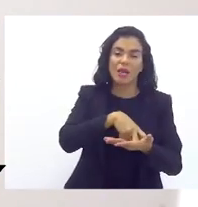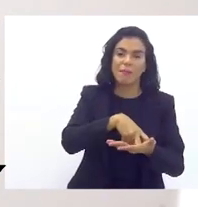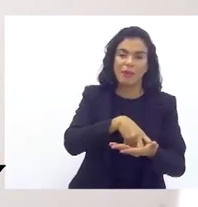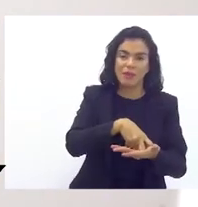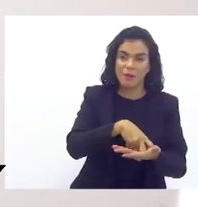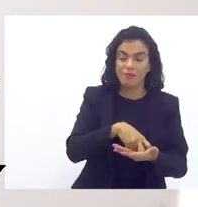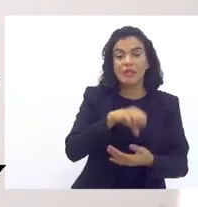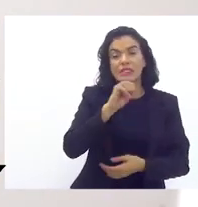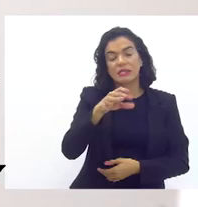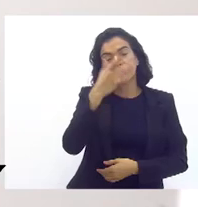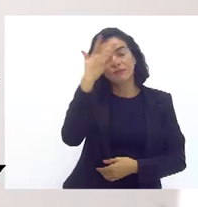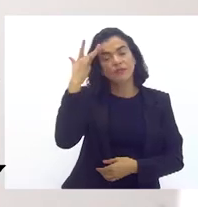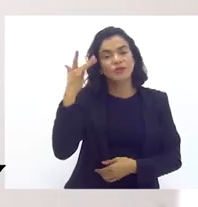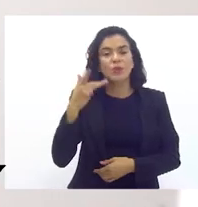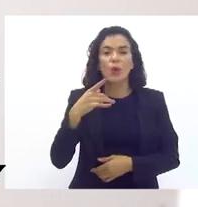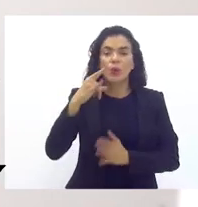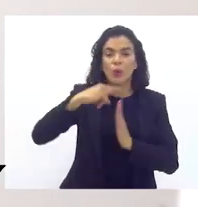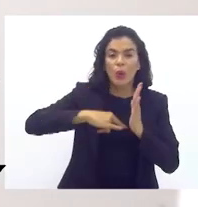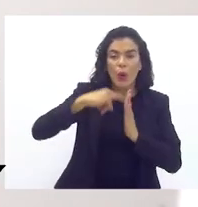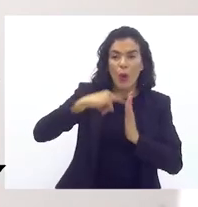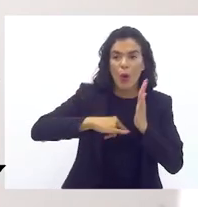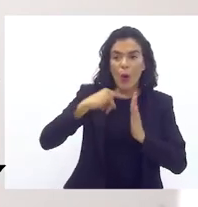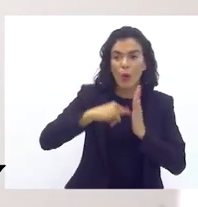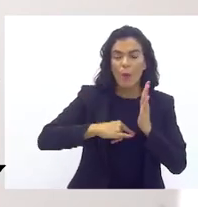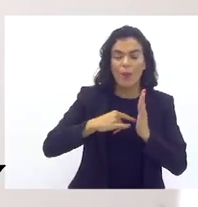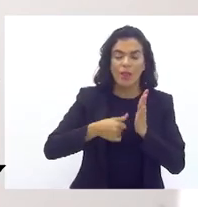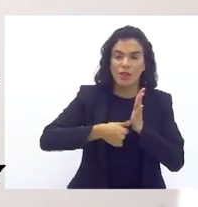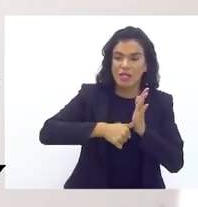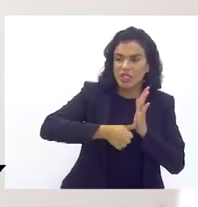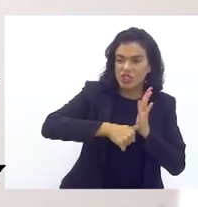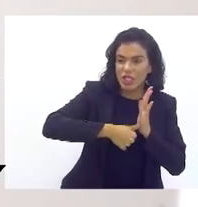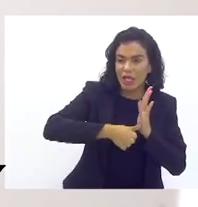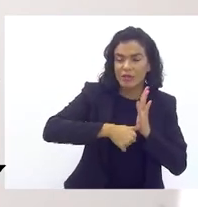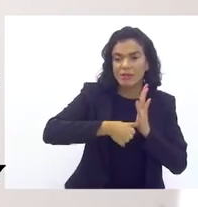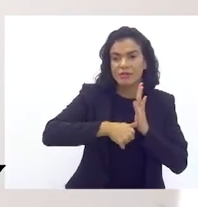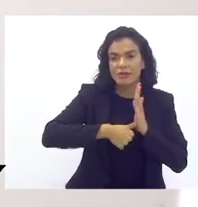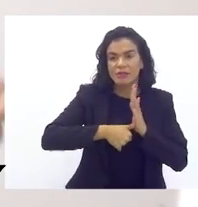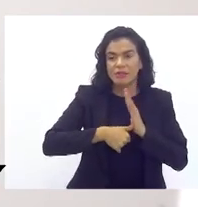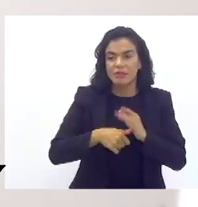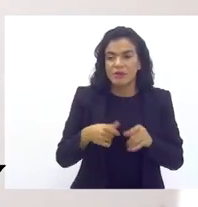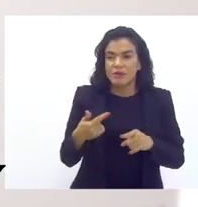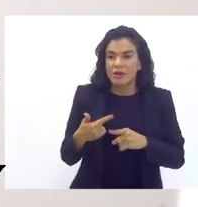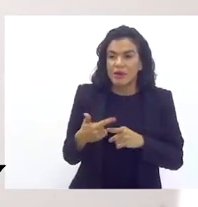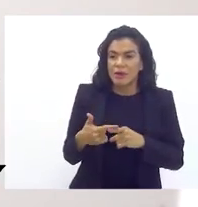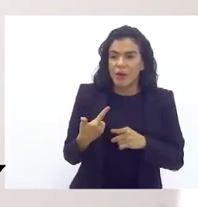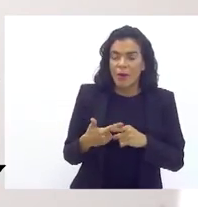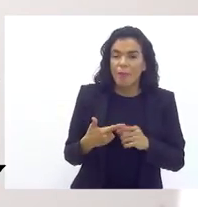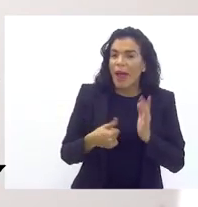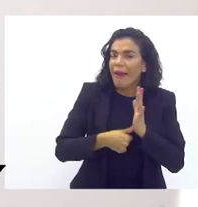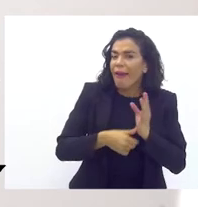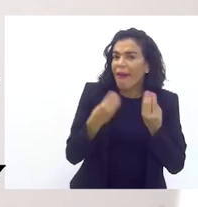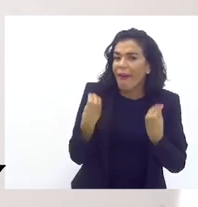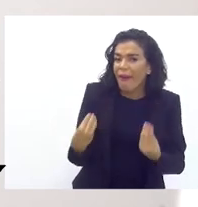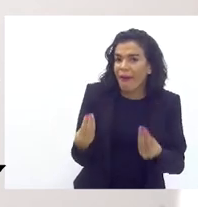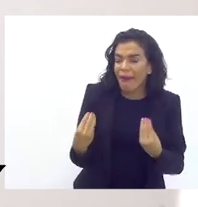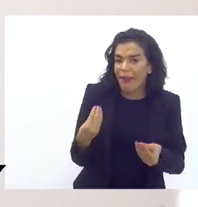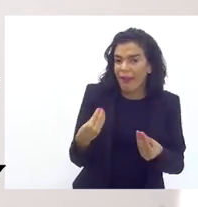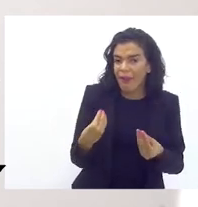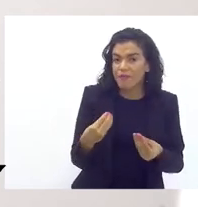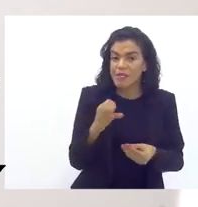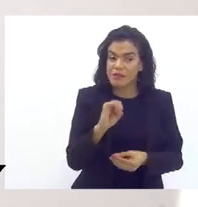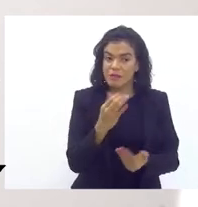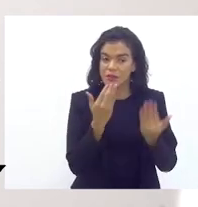então se a pessoa chegar com um documento civil que o seu RG é não há porque você colher a impressão digital apenas se você